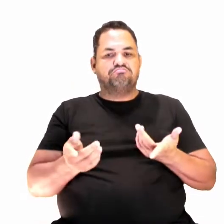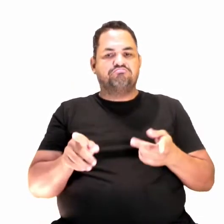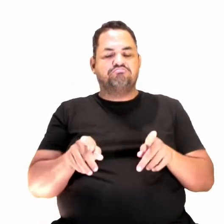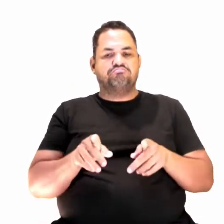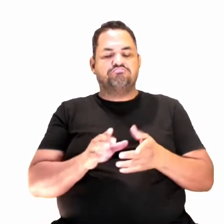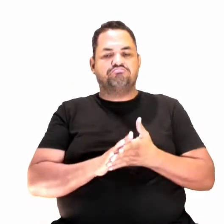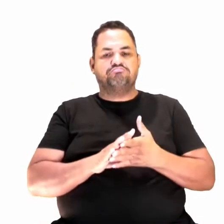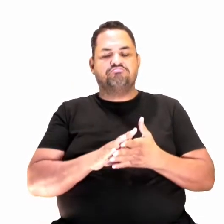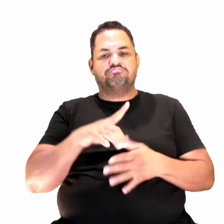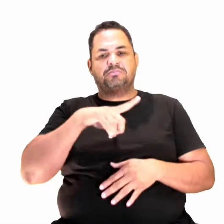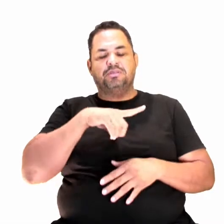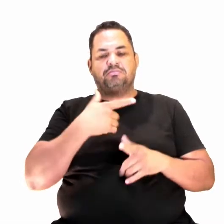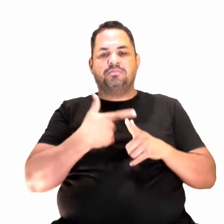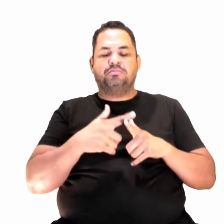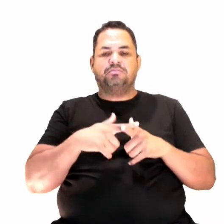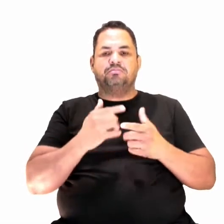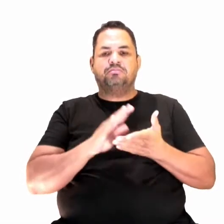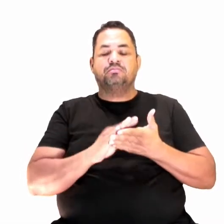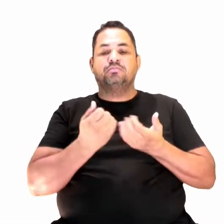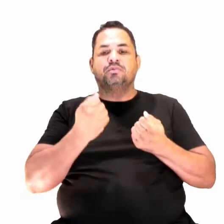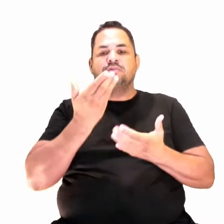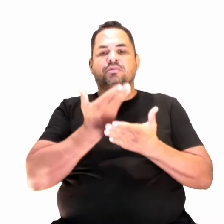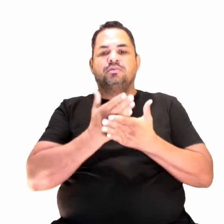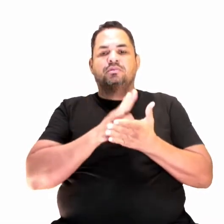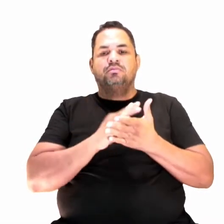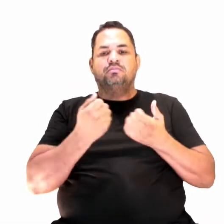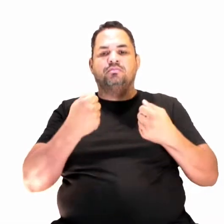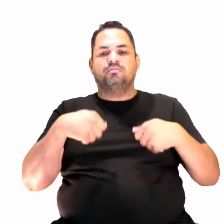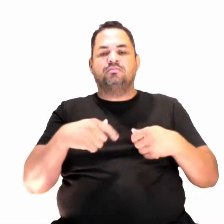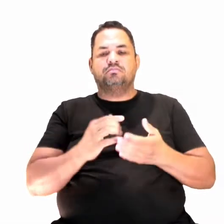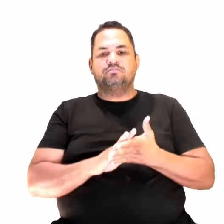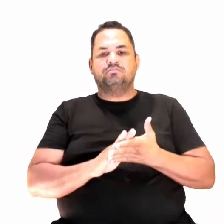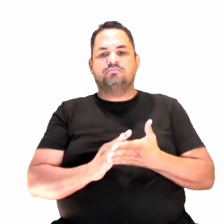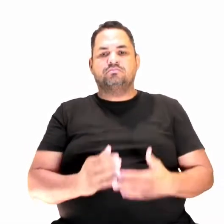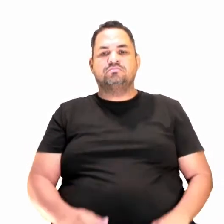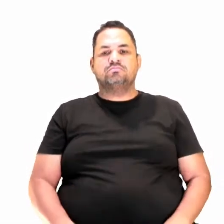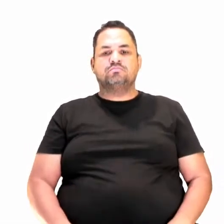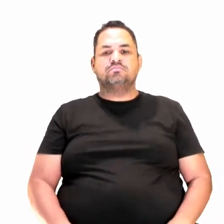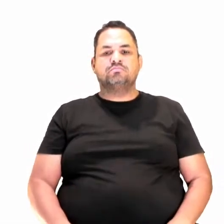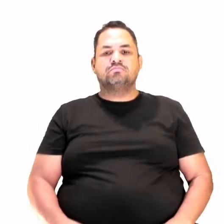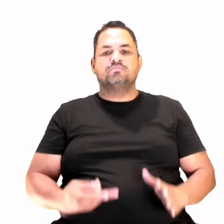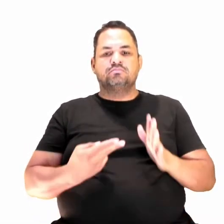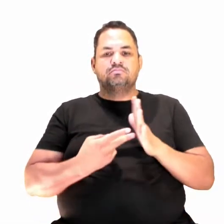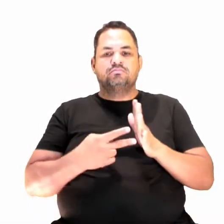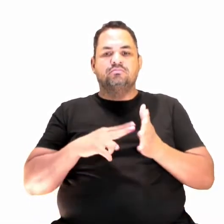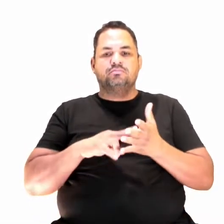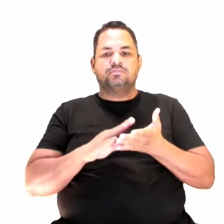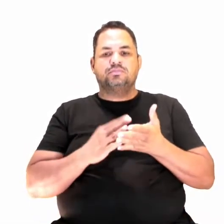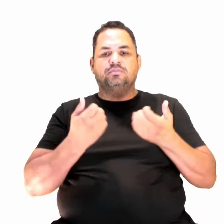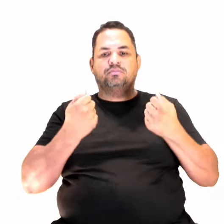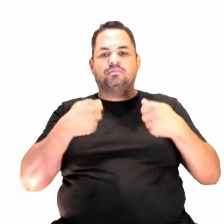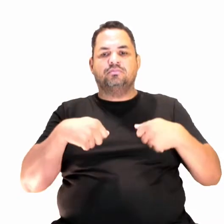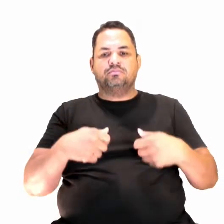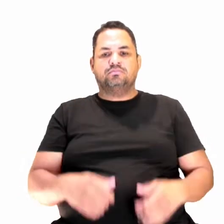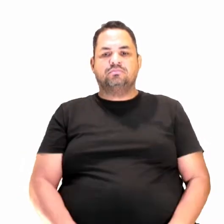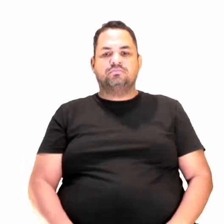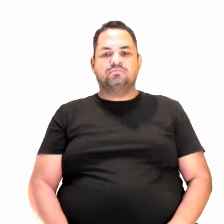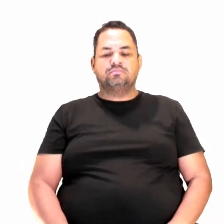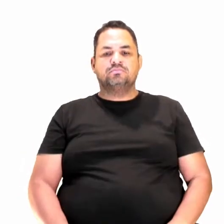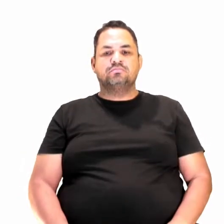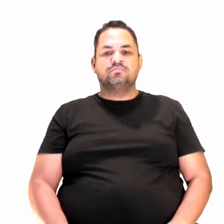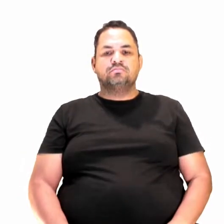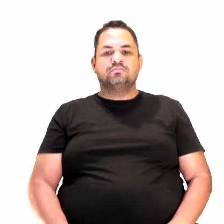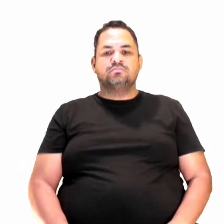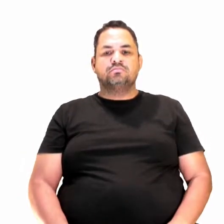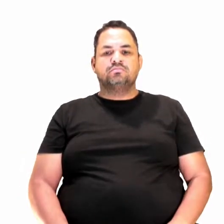com distúrbios alimentares. Você pode traduzir para poder ou dever, nesse sentido de possibilidade. Peter can't